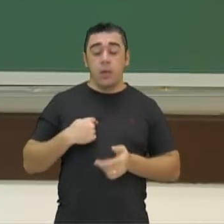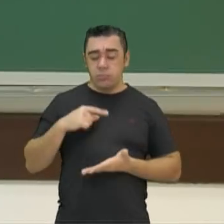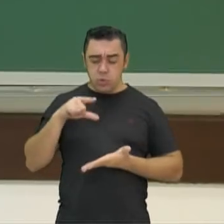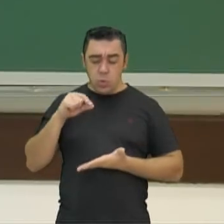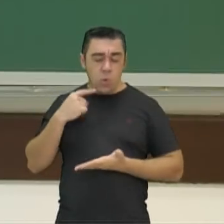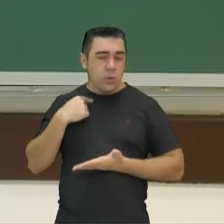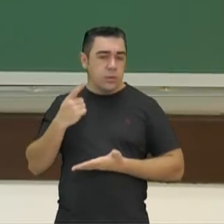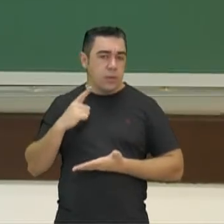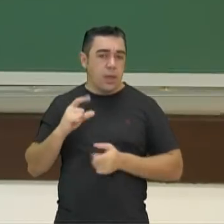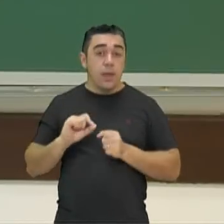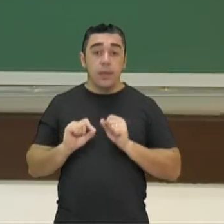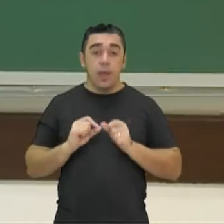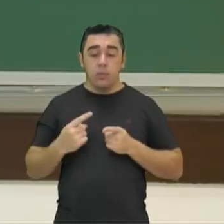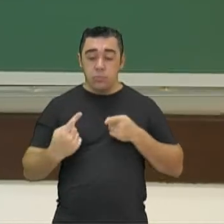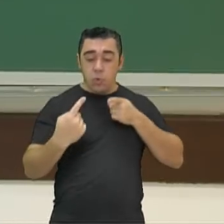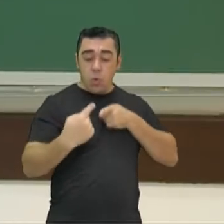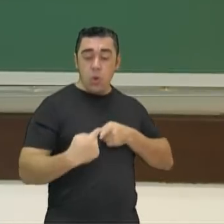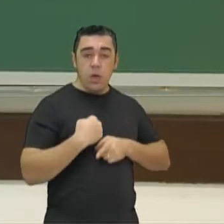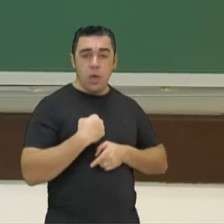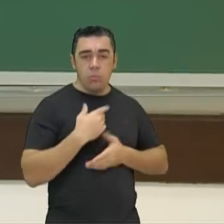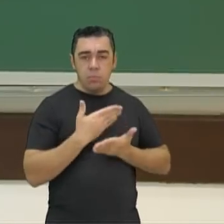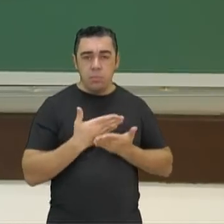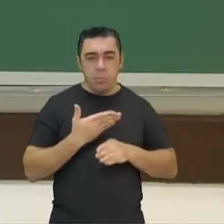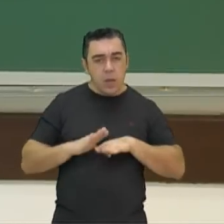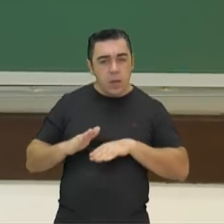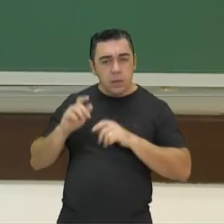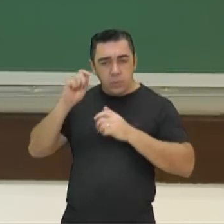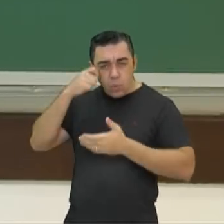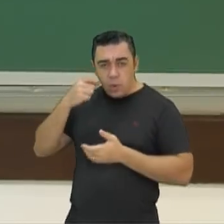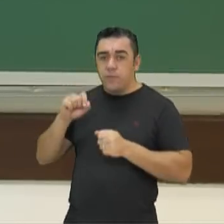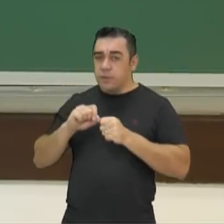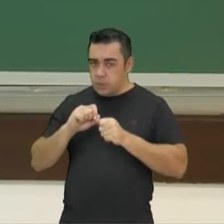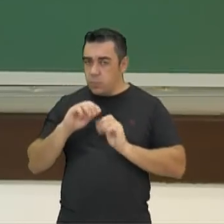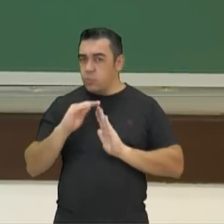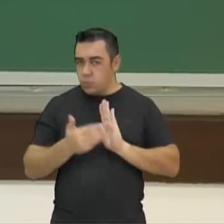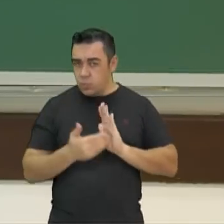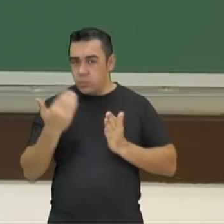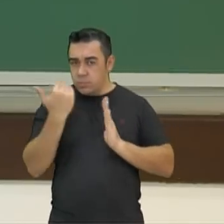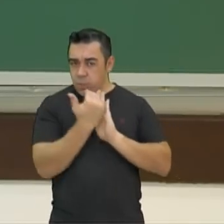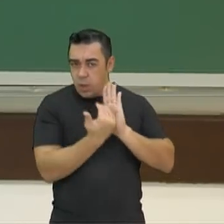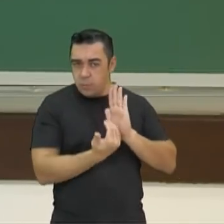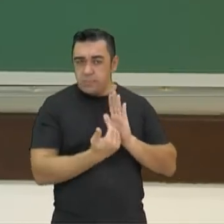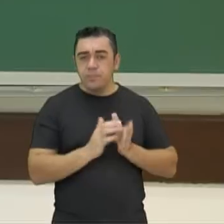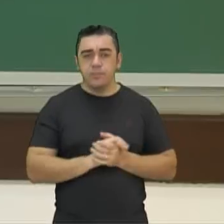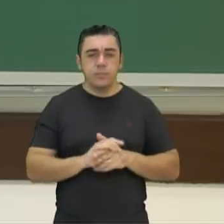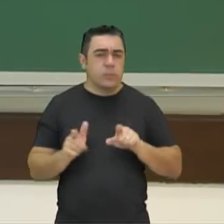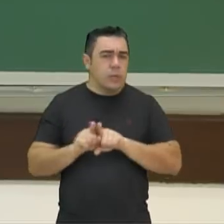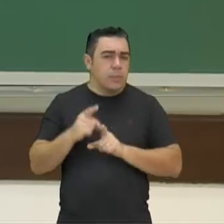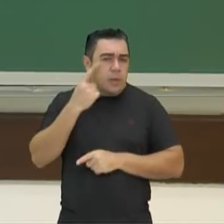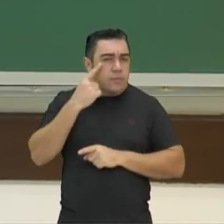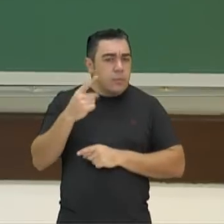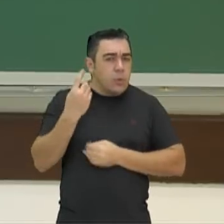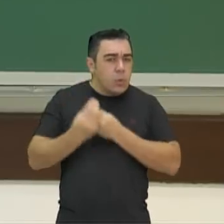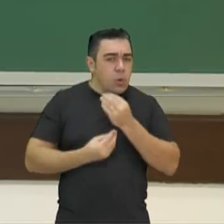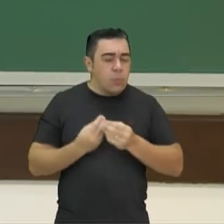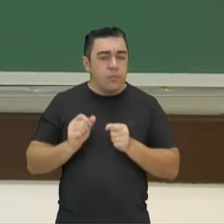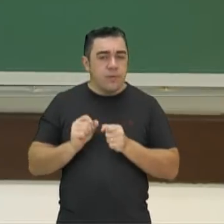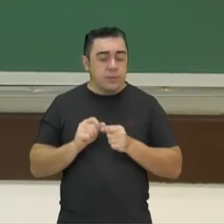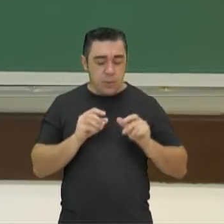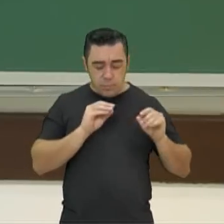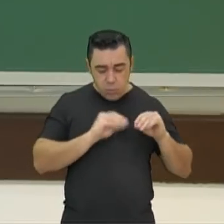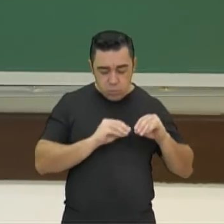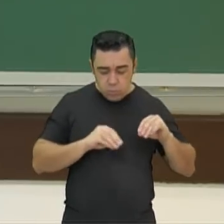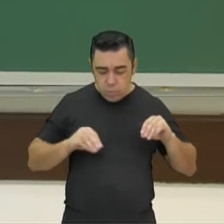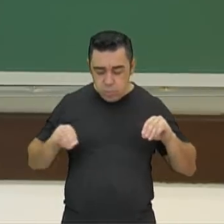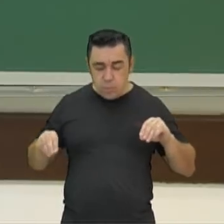as peças claras ou com as peças escuras. Então, a gente fez tudo isso daí. E vimos também as posições iniciais das peças no tabuleiro. Então,